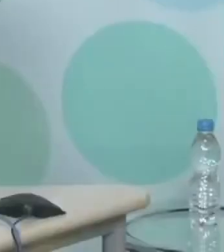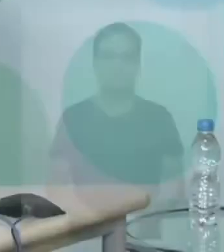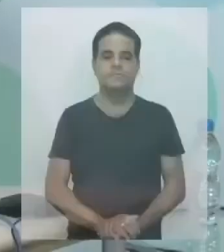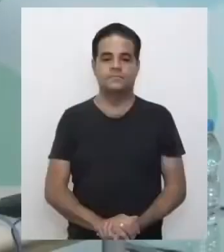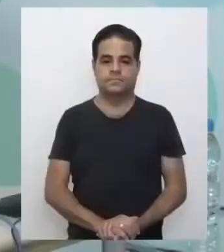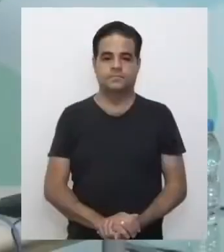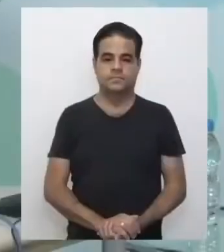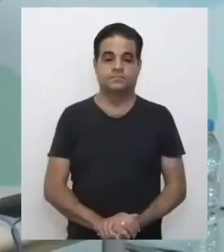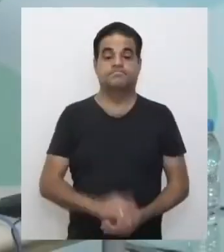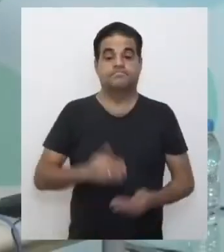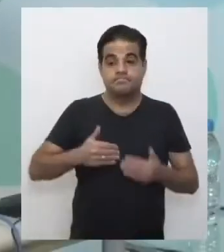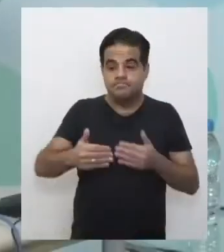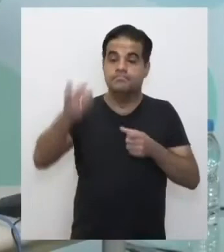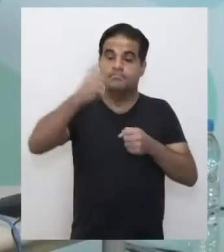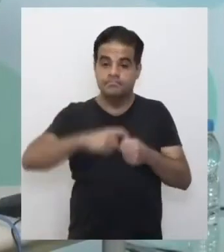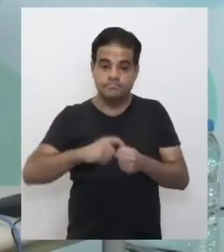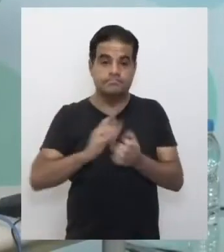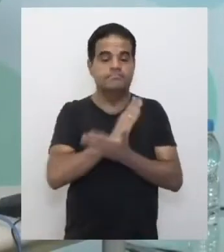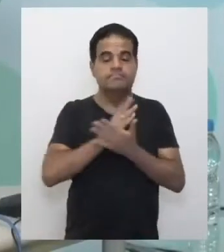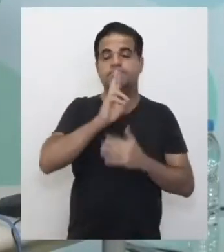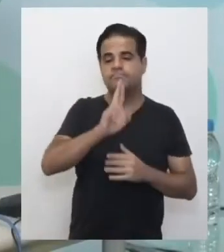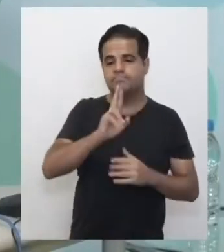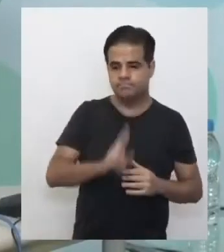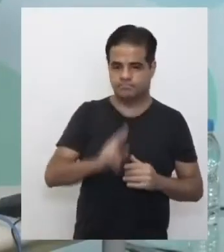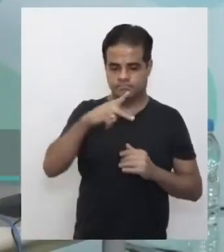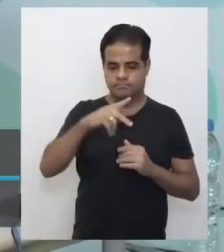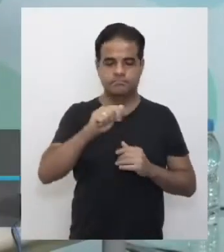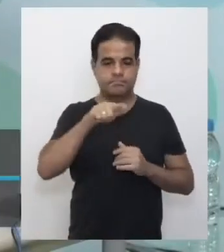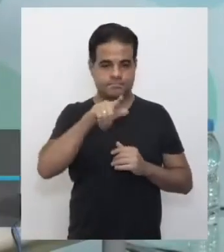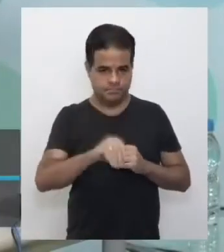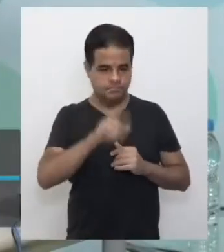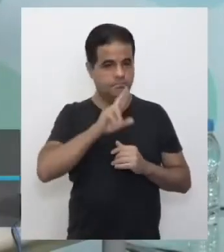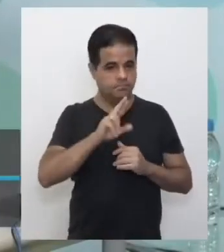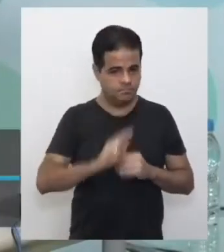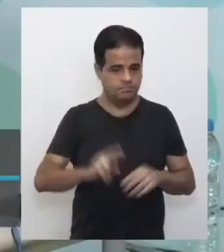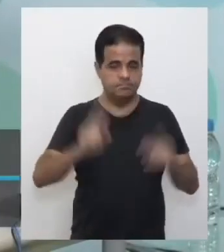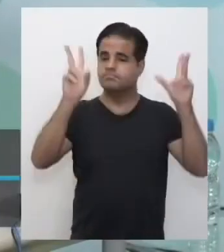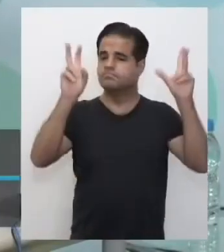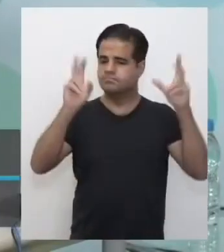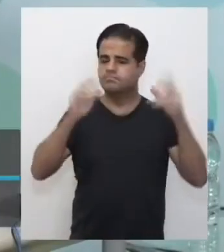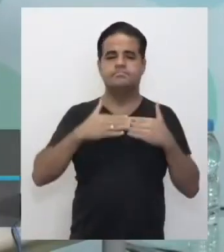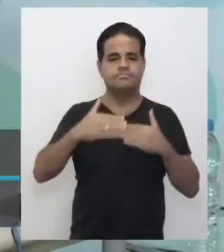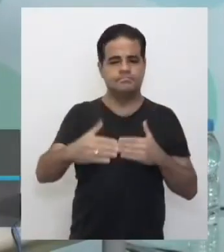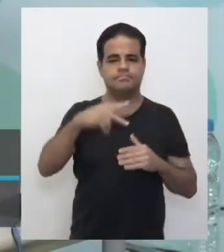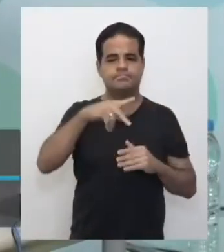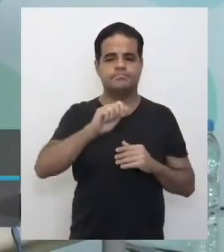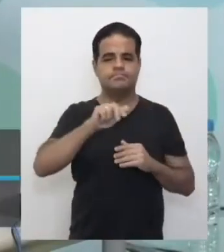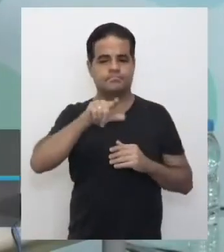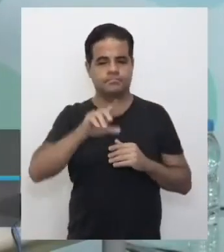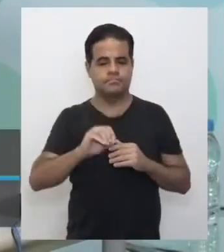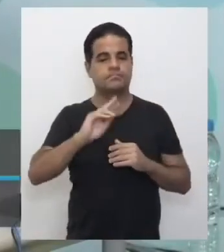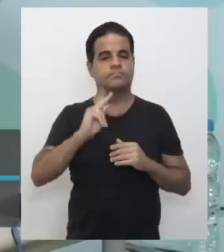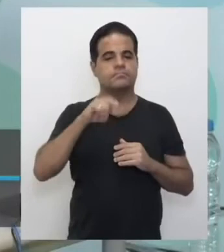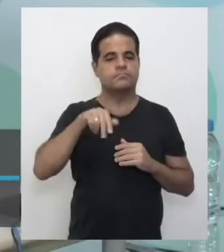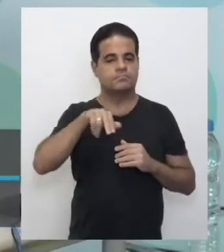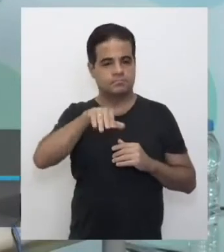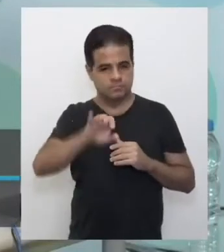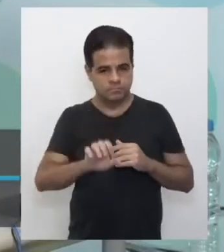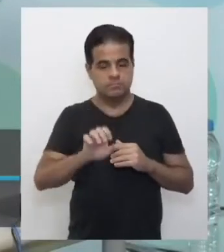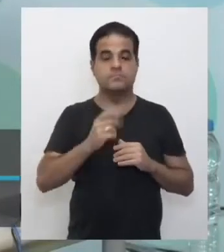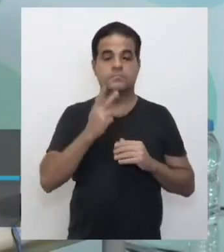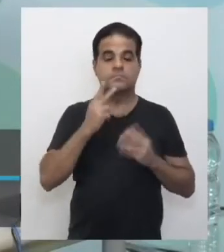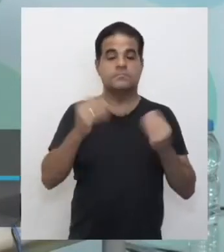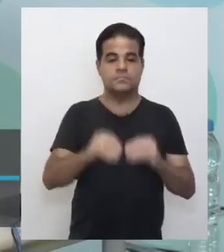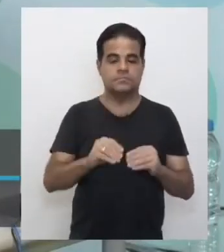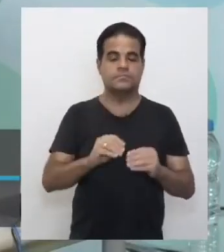Ok, Ed, voltamos aqui, temos algumas respostas. O Paulo escreveu aqui a sentença inteira, o Paulo Henrique, ele colocou: Jokes are short